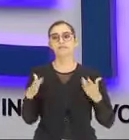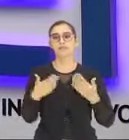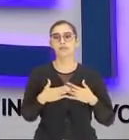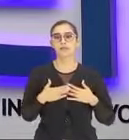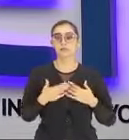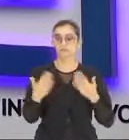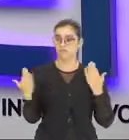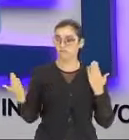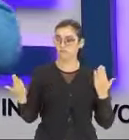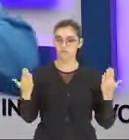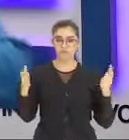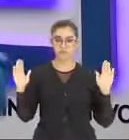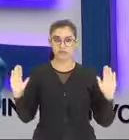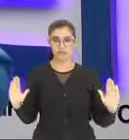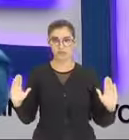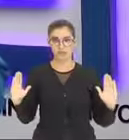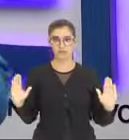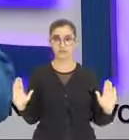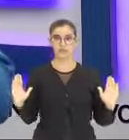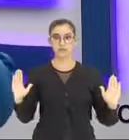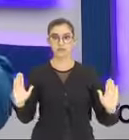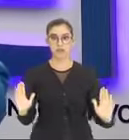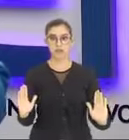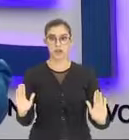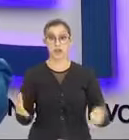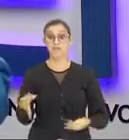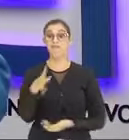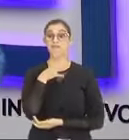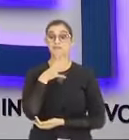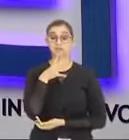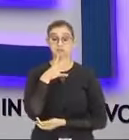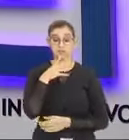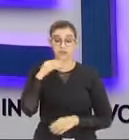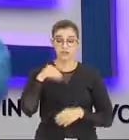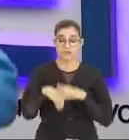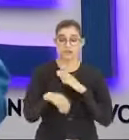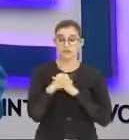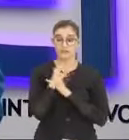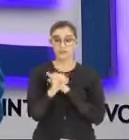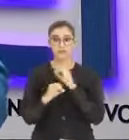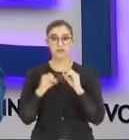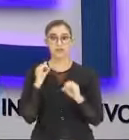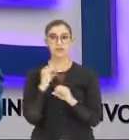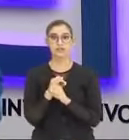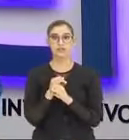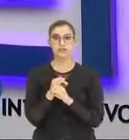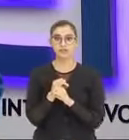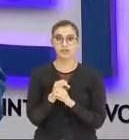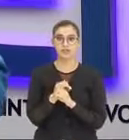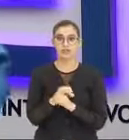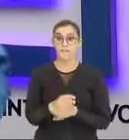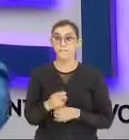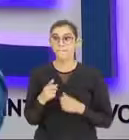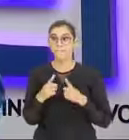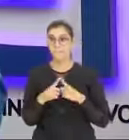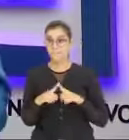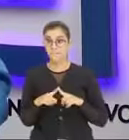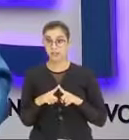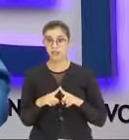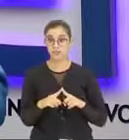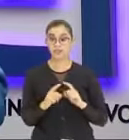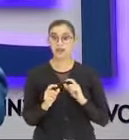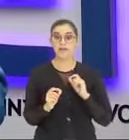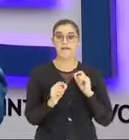aí, ele é muito conhecido, na internet tem um bocado. Mas essa arte que foi feita aqui pelo Zé, ela é fantástica, porque ela destaca